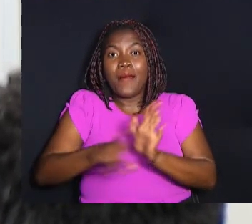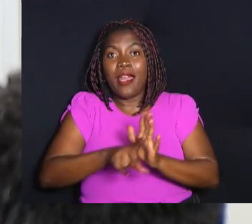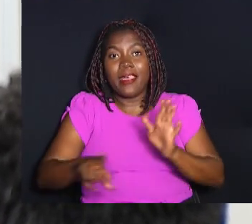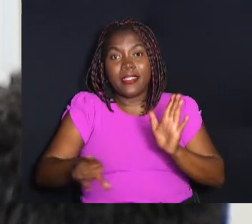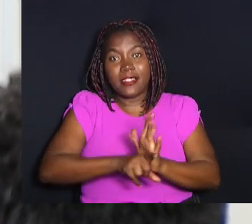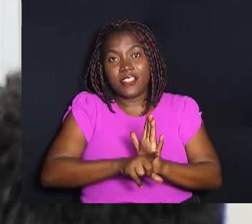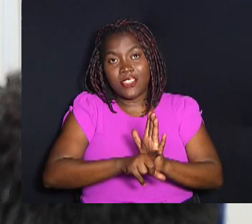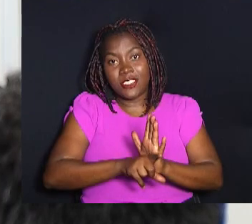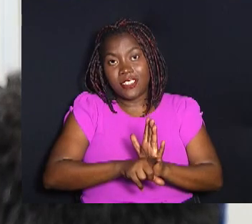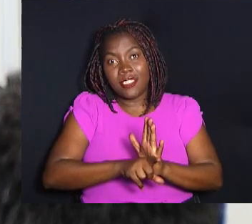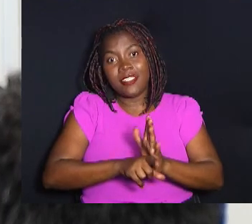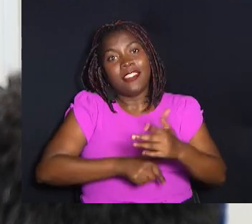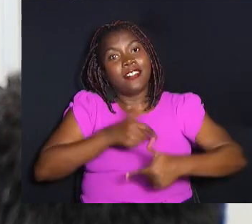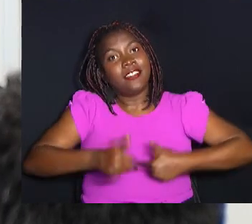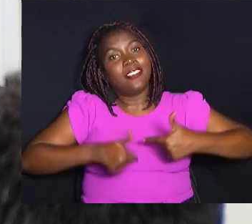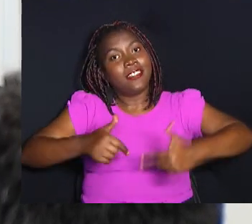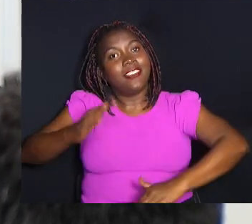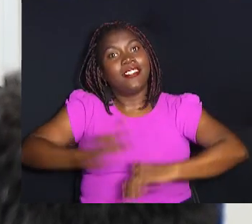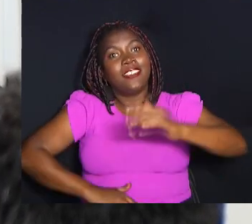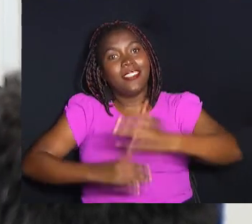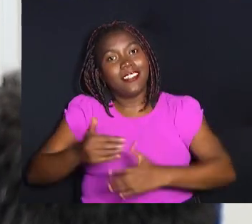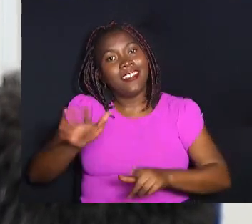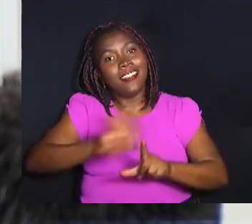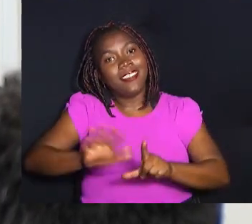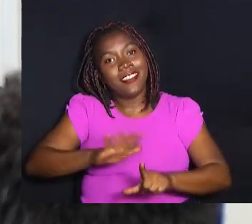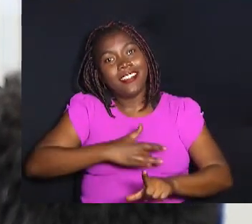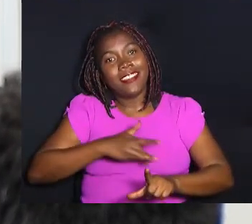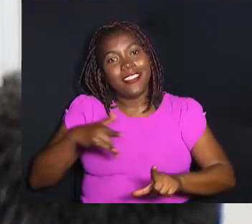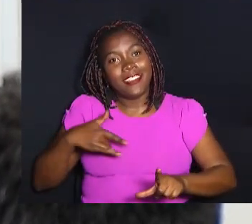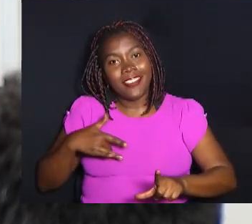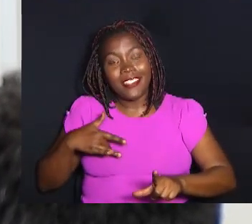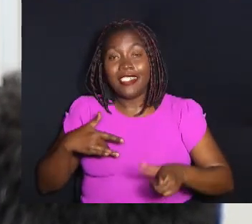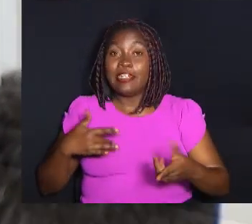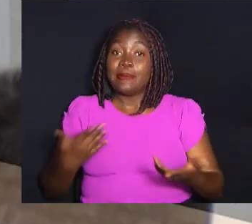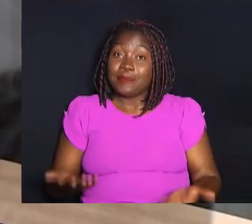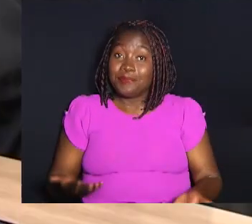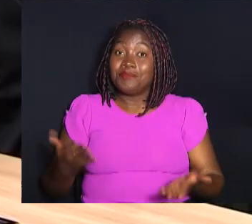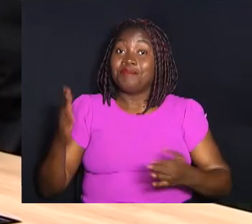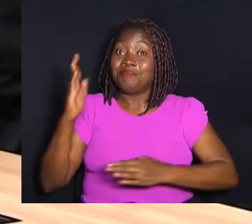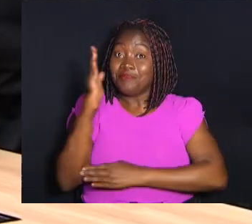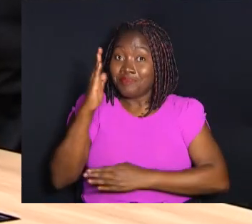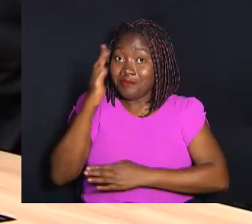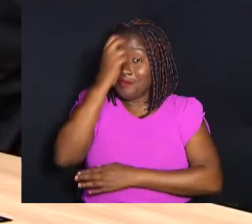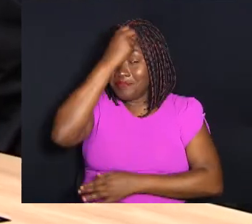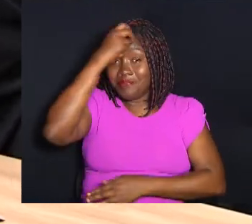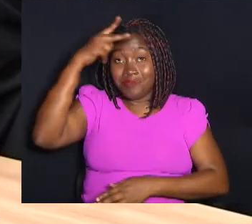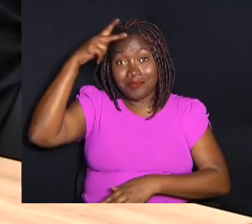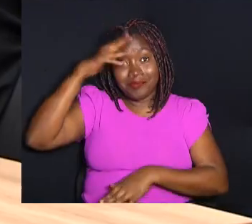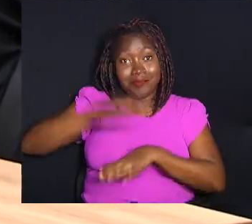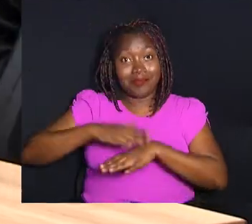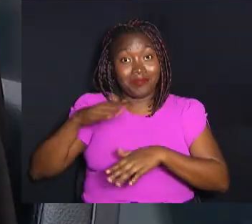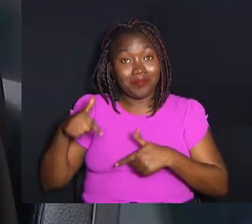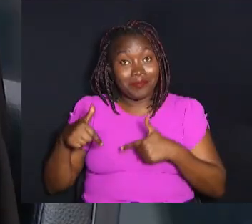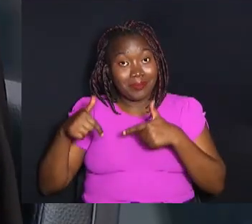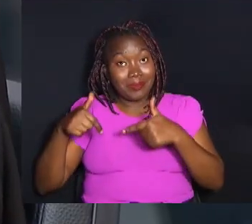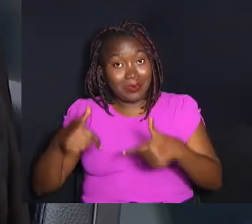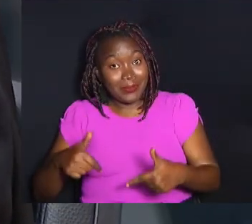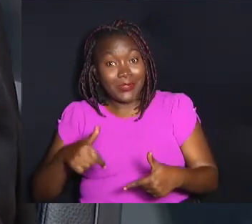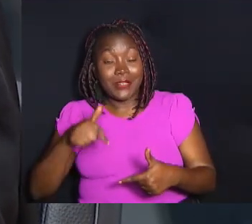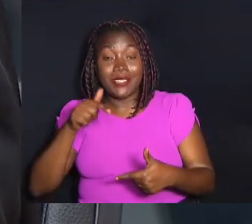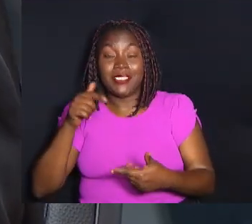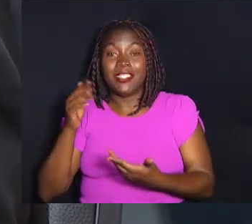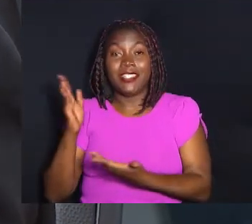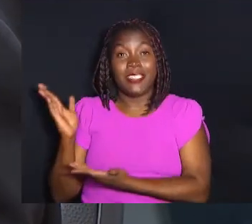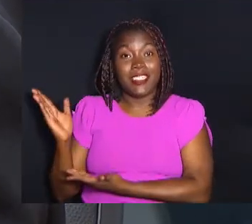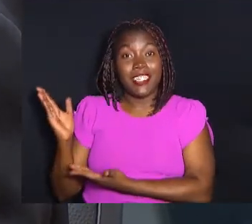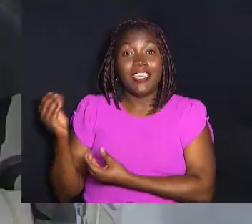bases legais da atuação profissional na área da saúde a câmara municipal por iniciativa do vereador